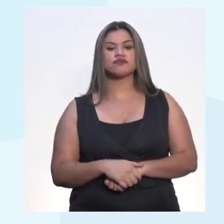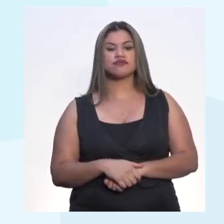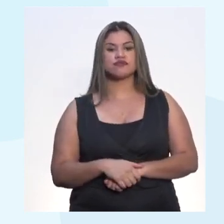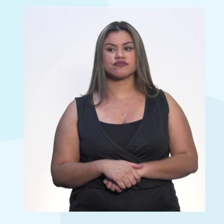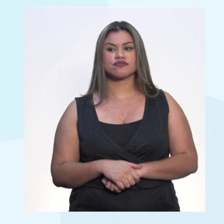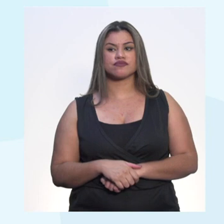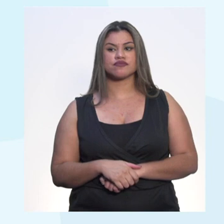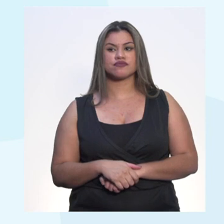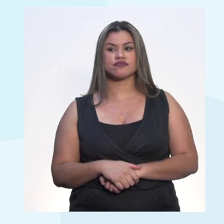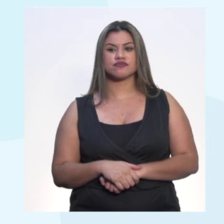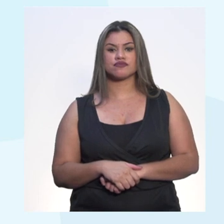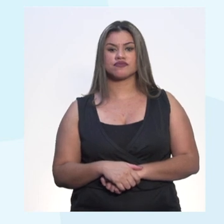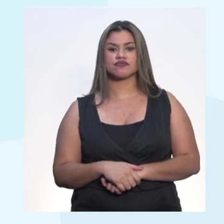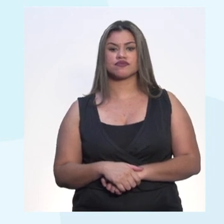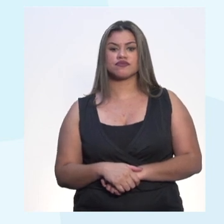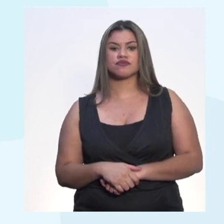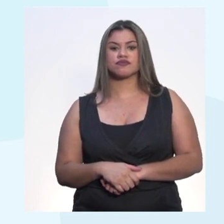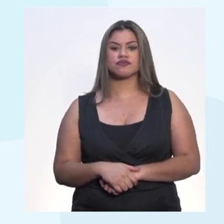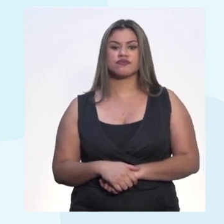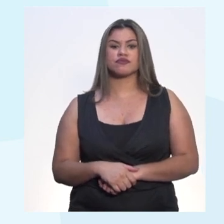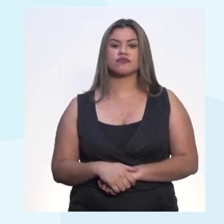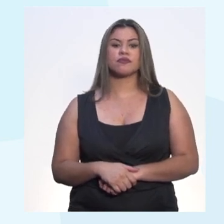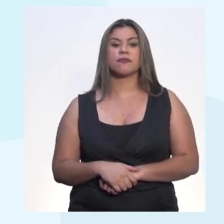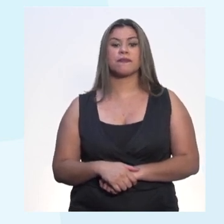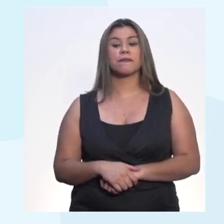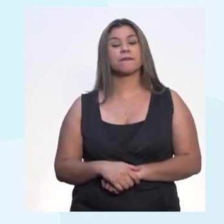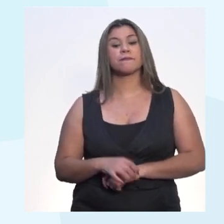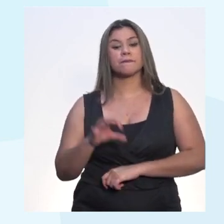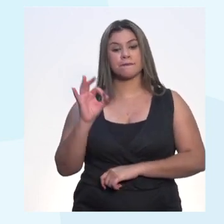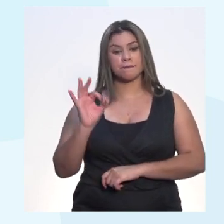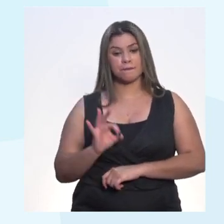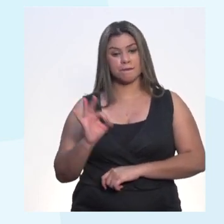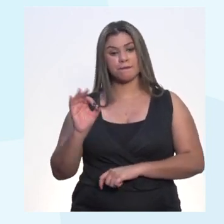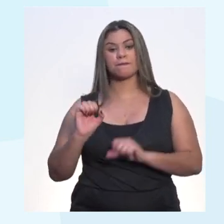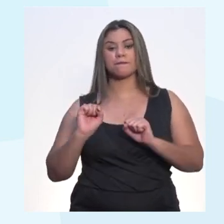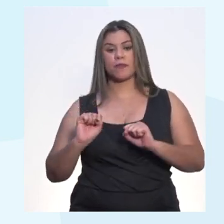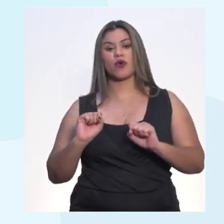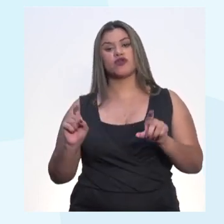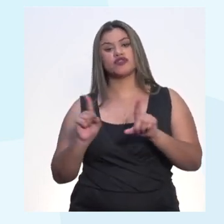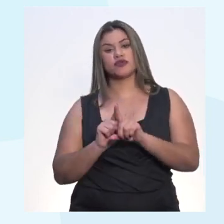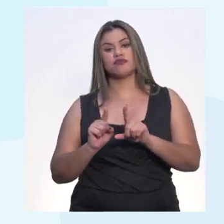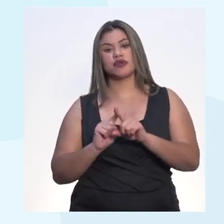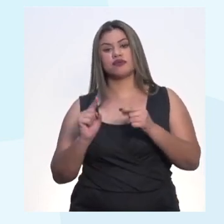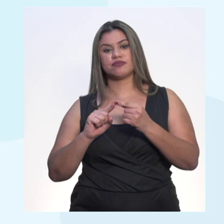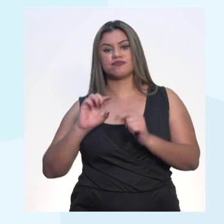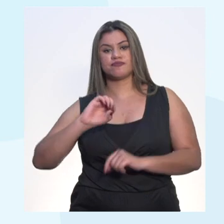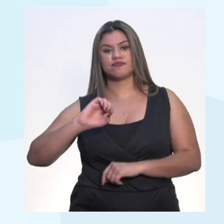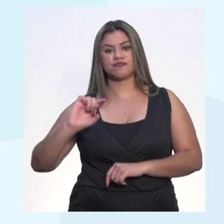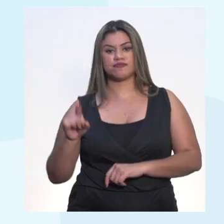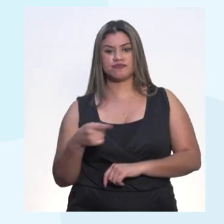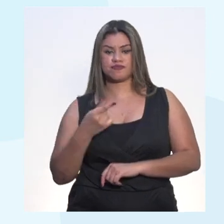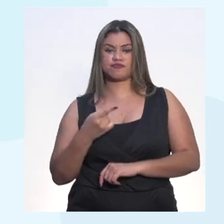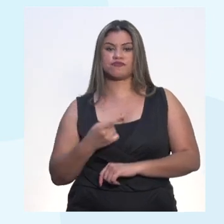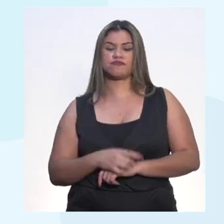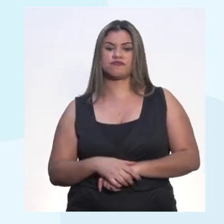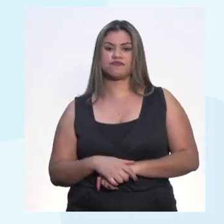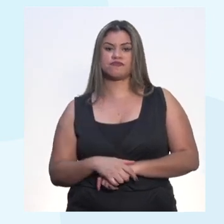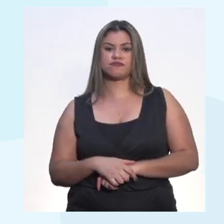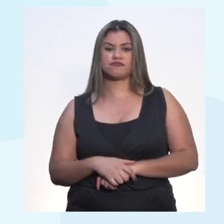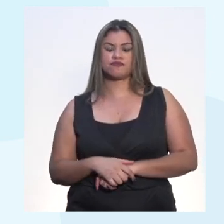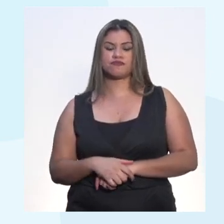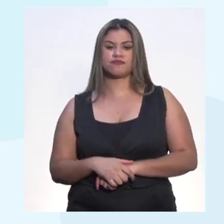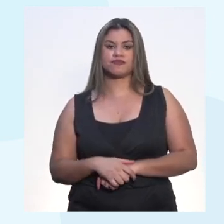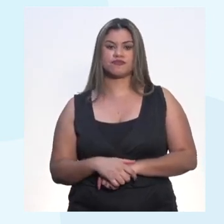25%. A porcentagem, ela também pode ser representada como na